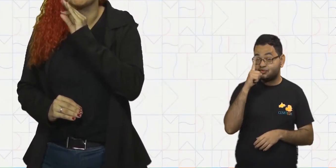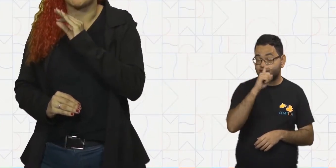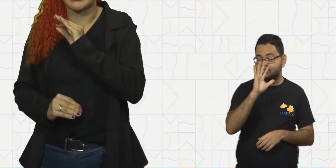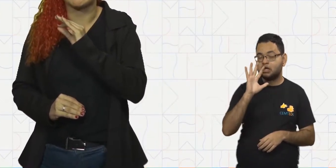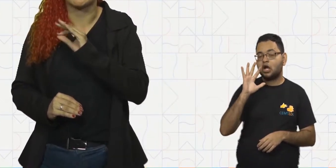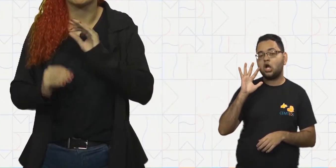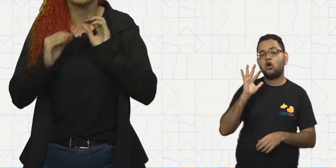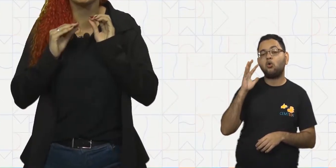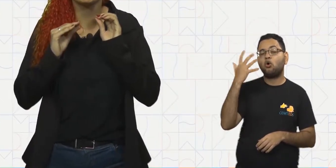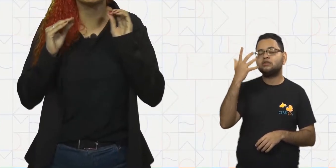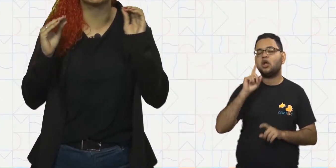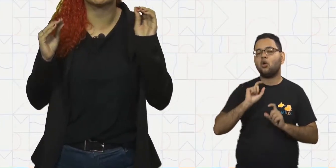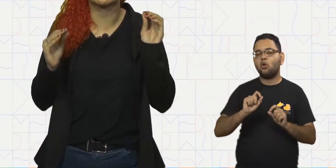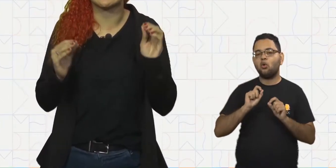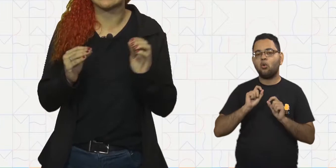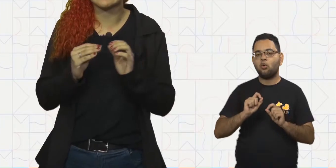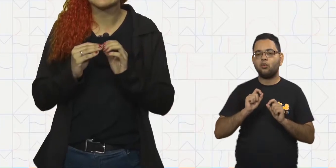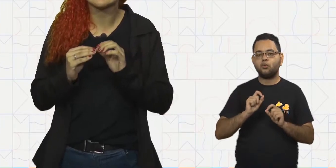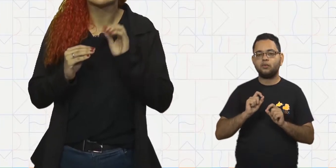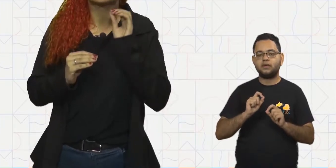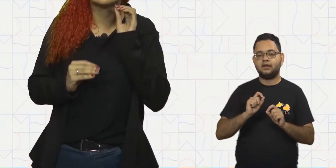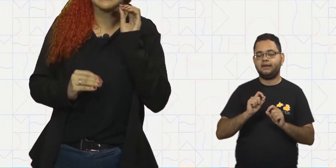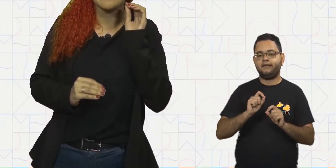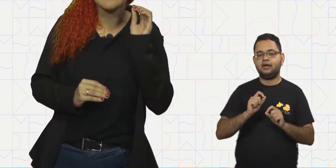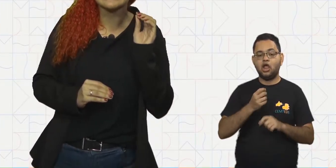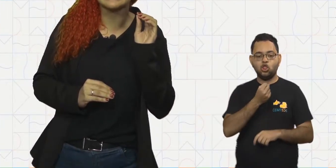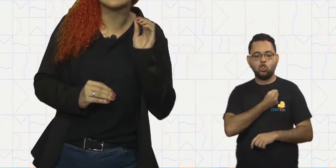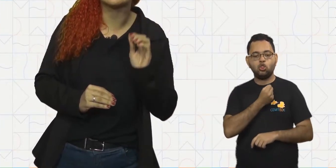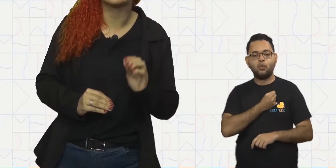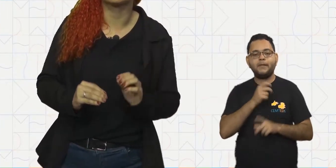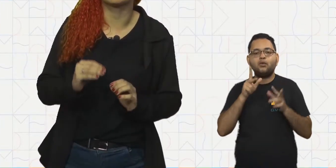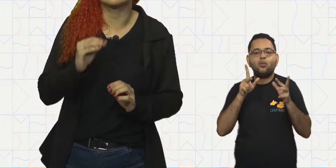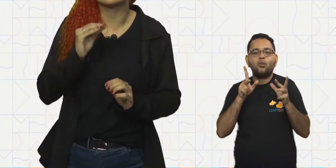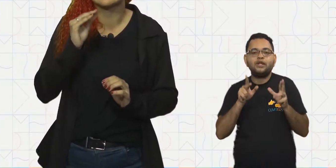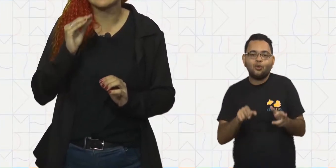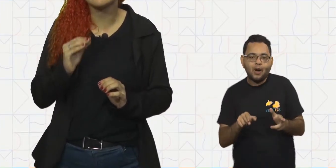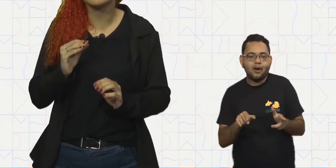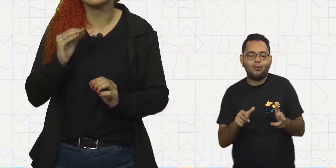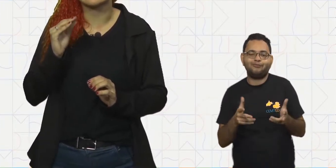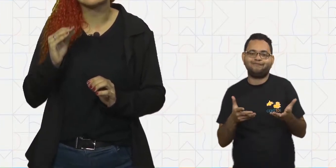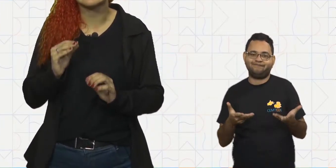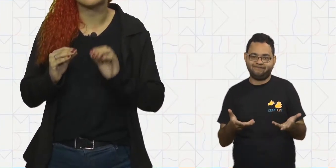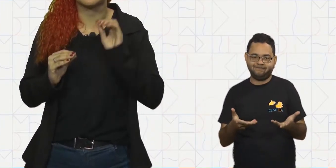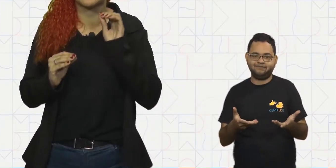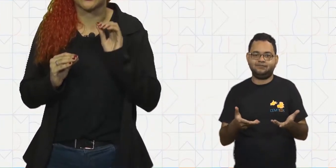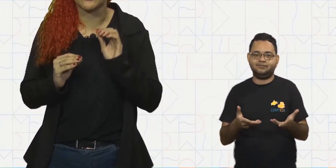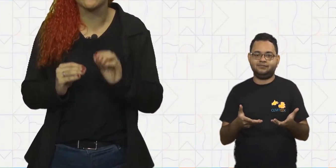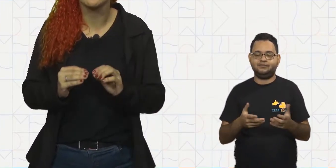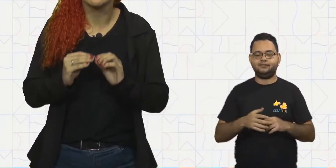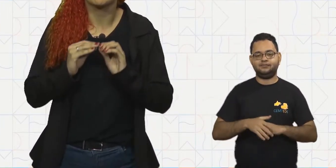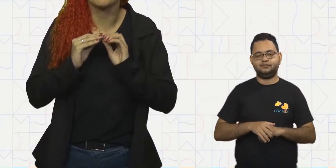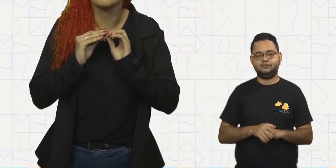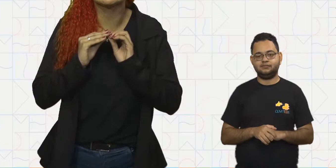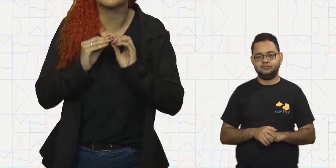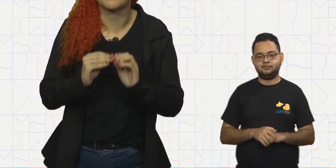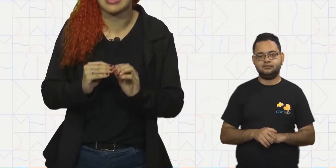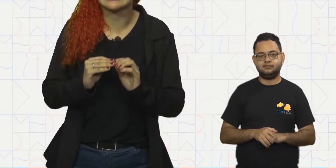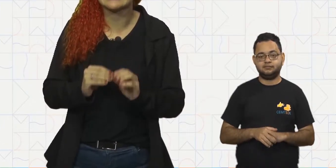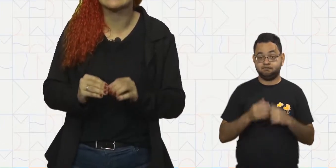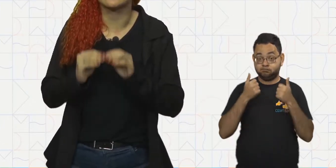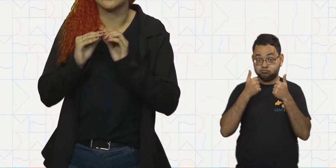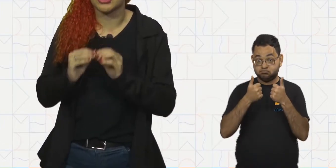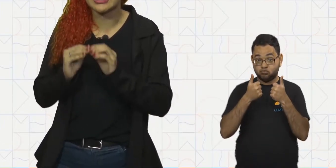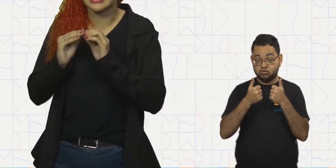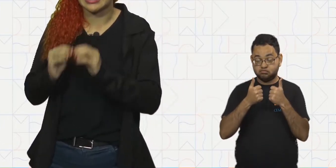pouco provável um dos dois lances se repetir no terceiro lance do jogo com